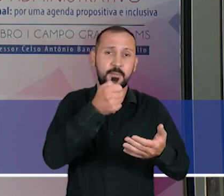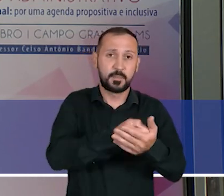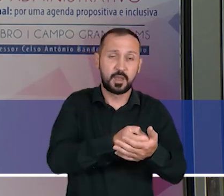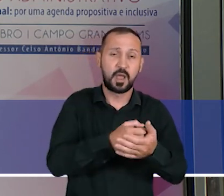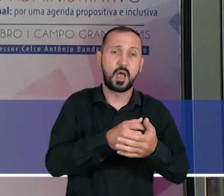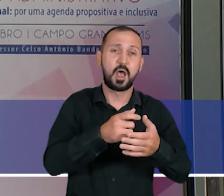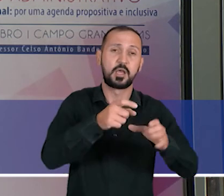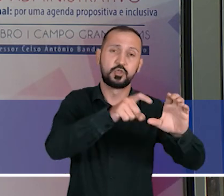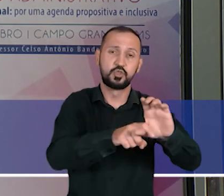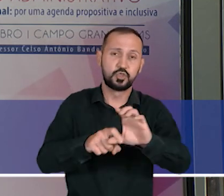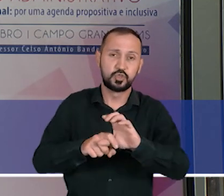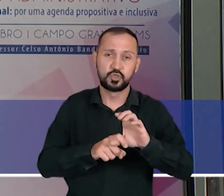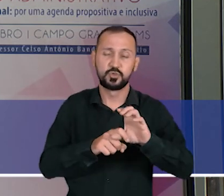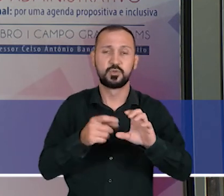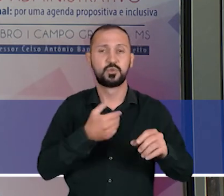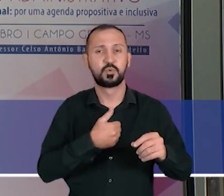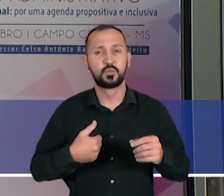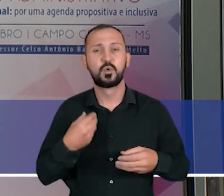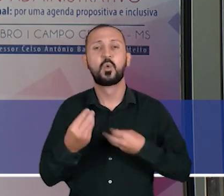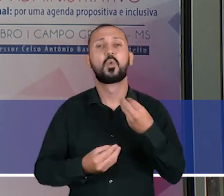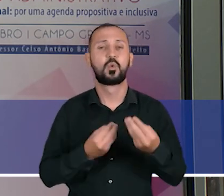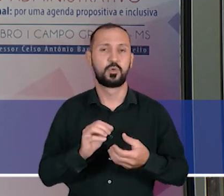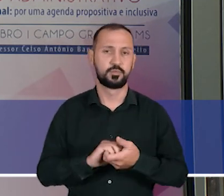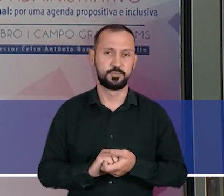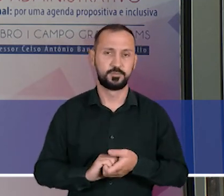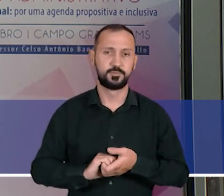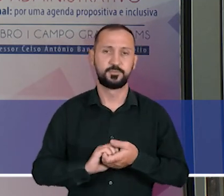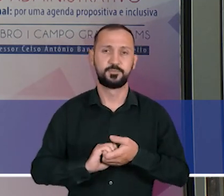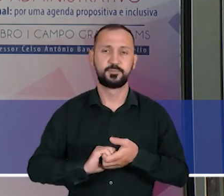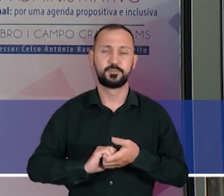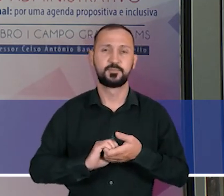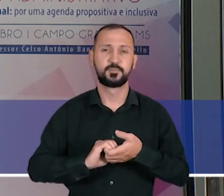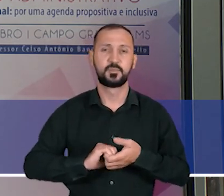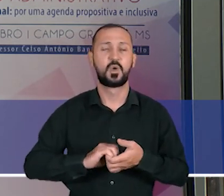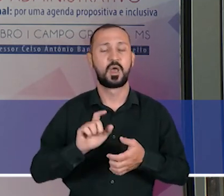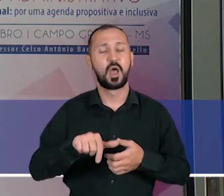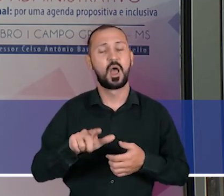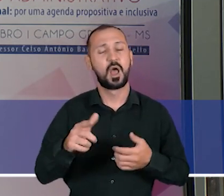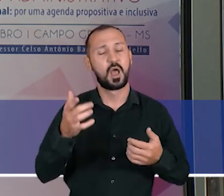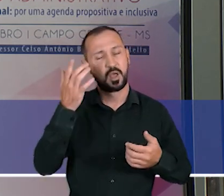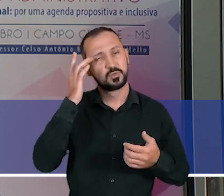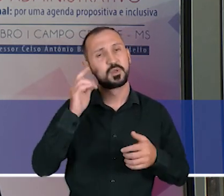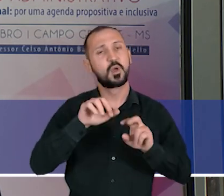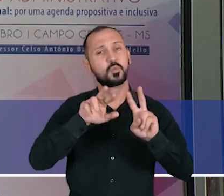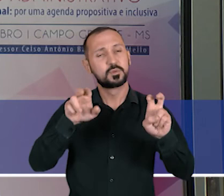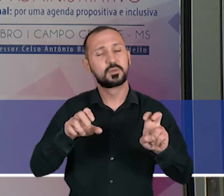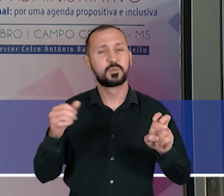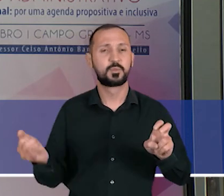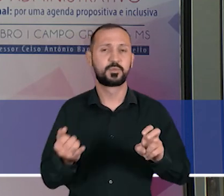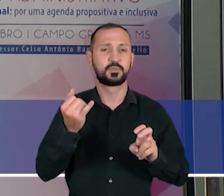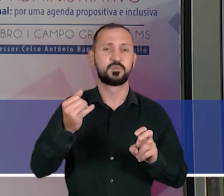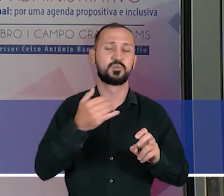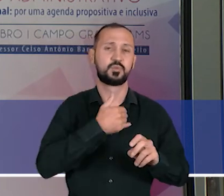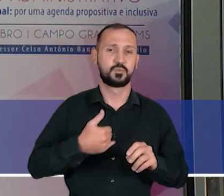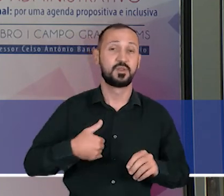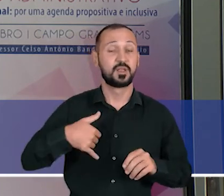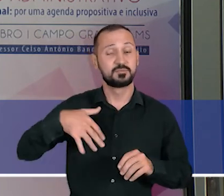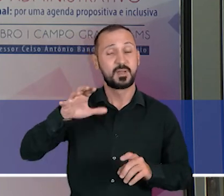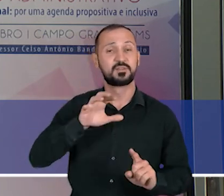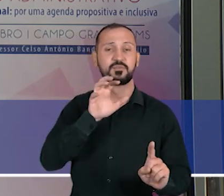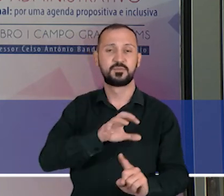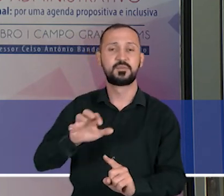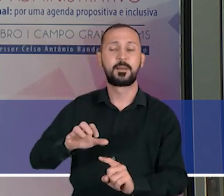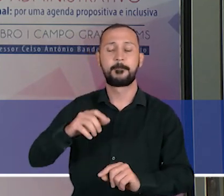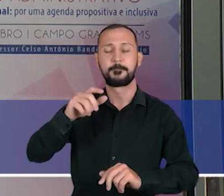vai cobrir os cofres públicos? Como vai ser tudo isso? Ou seja, eu acho que é a pauta principal do governo e é a pauta que vai